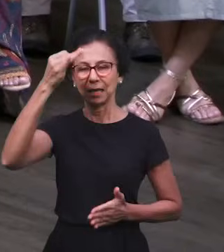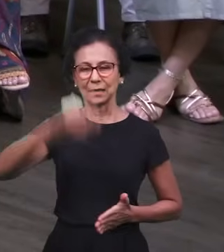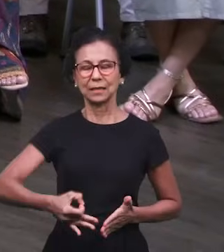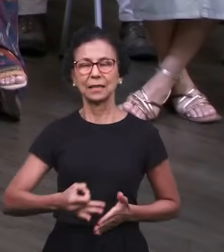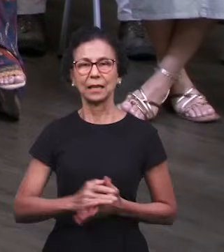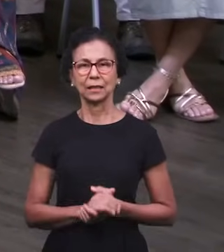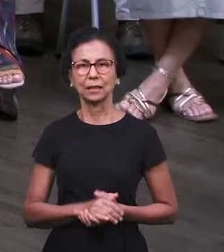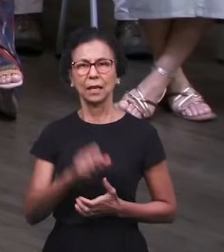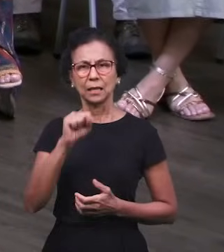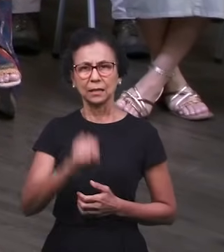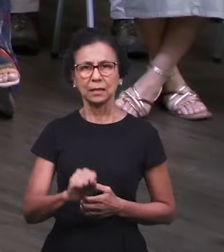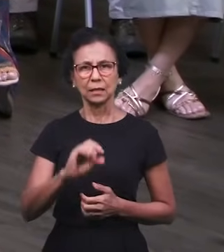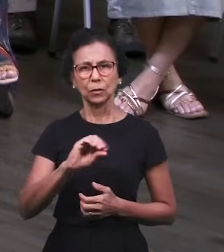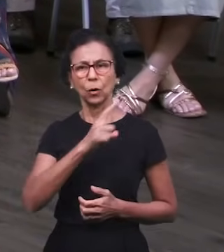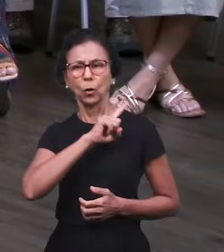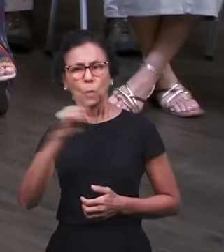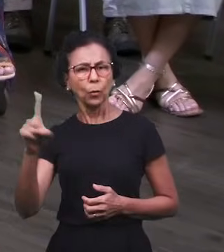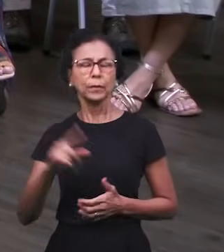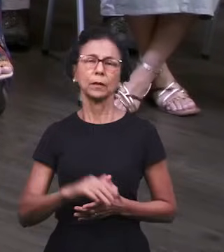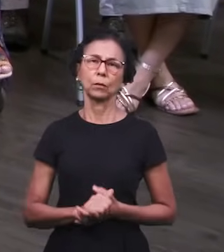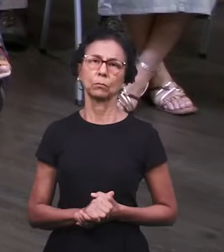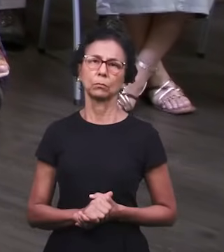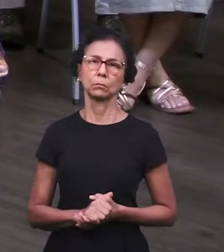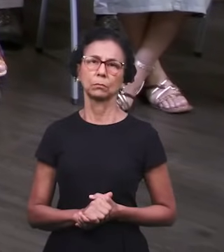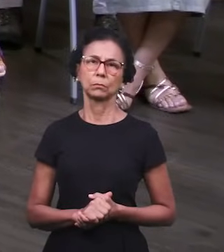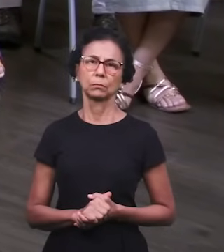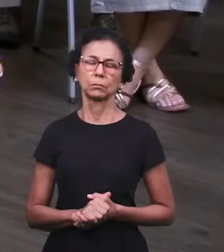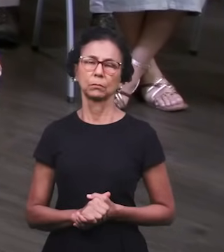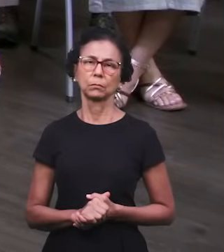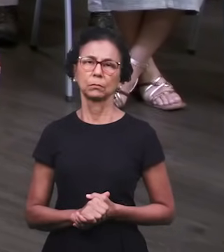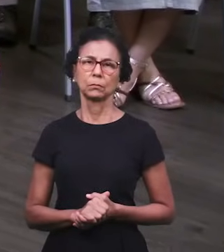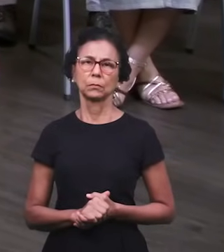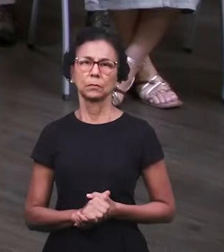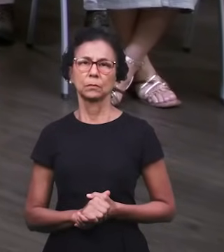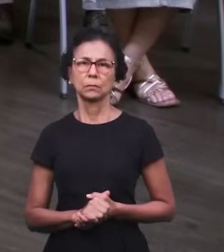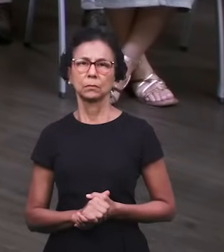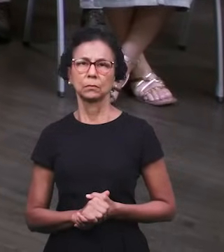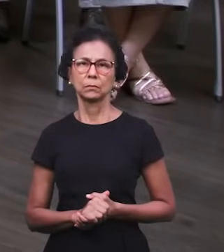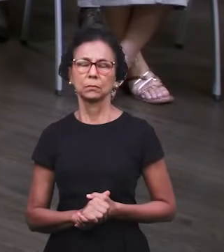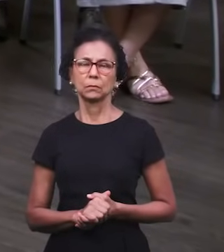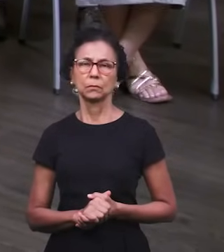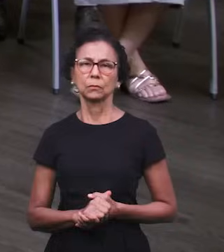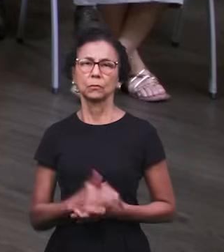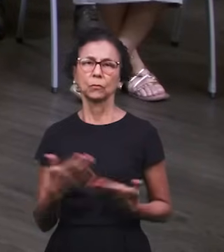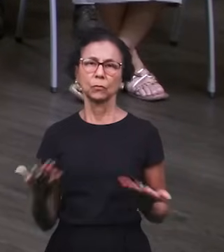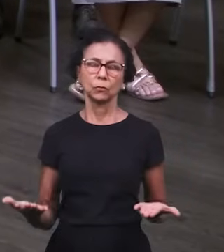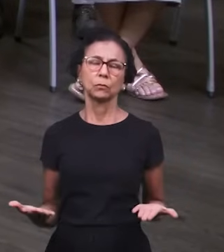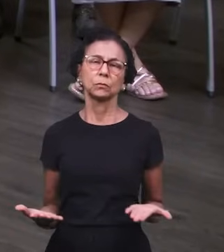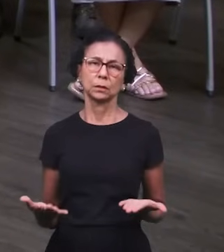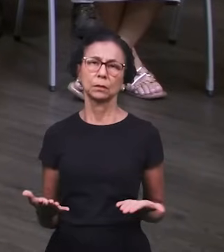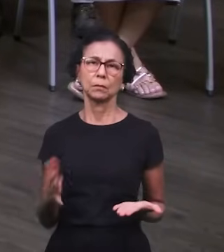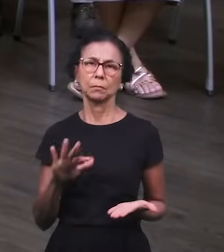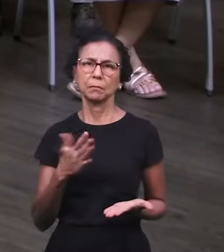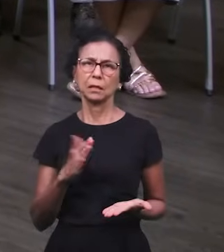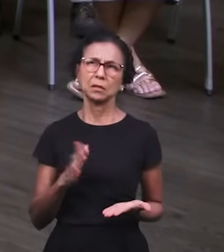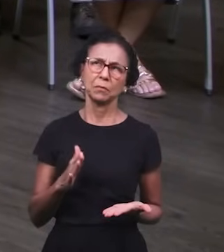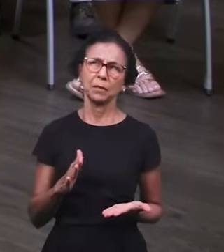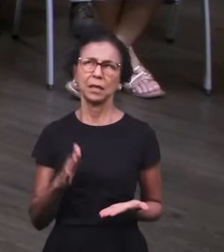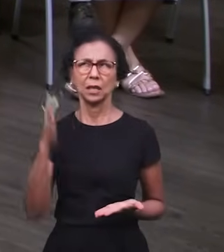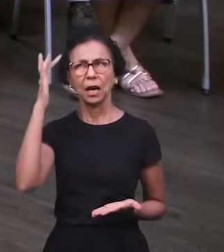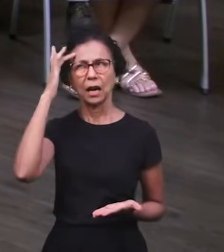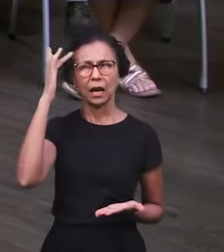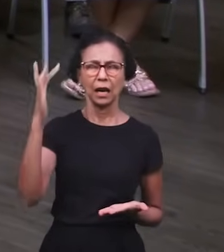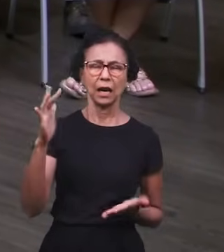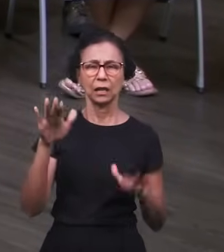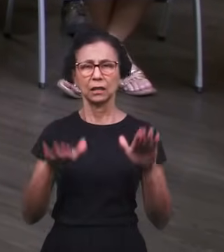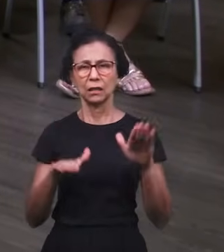rebanho, ou está no meio das ovelhas, né? Ou está no meio da igreja, ou está vivendo a experiência da obra, né? Não existe uma posição